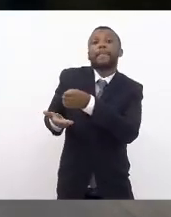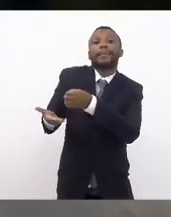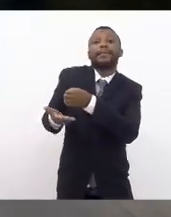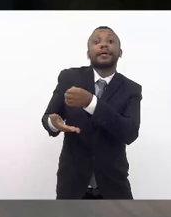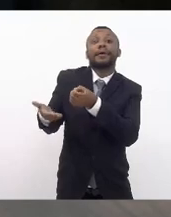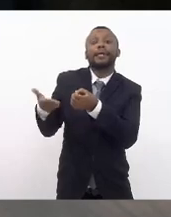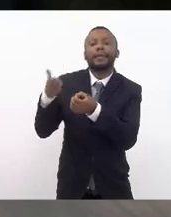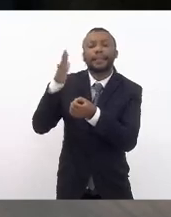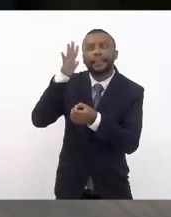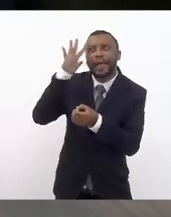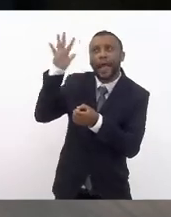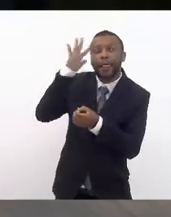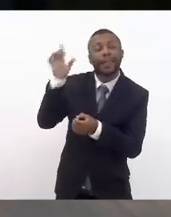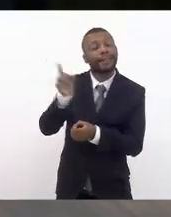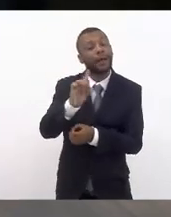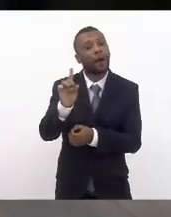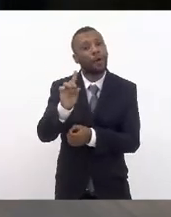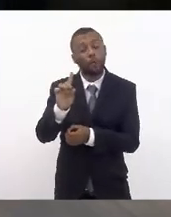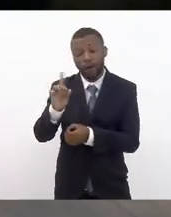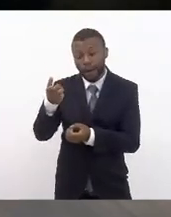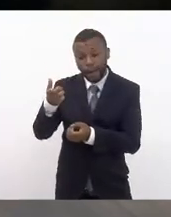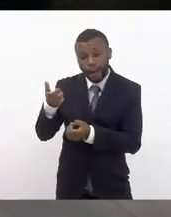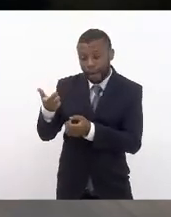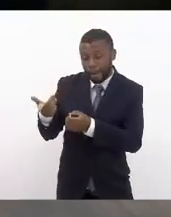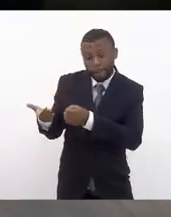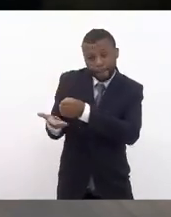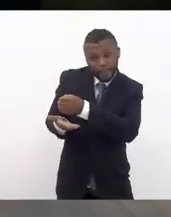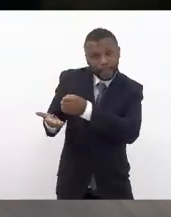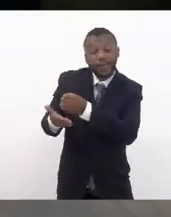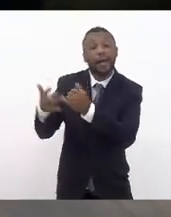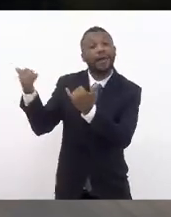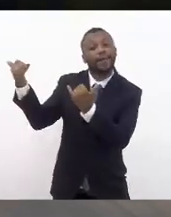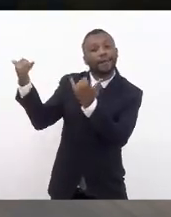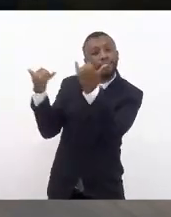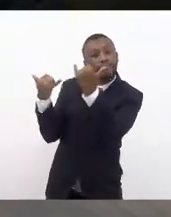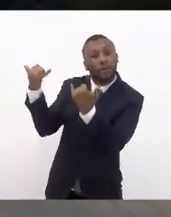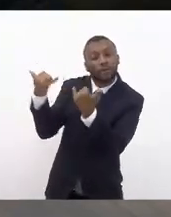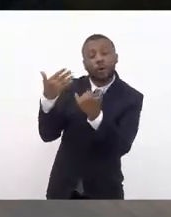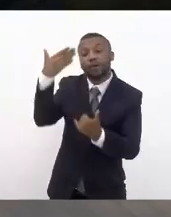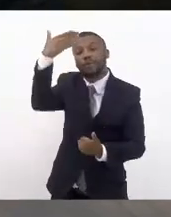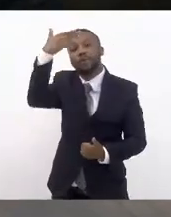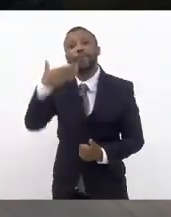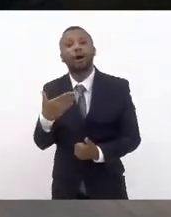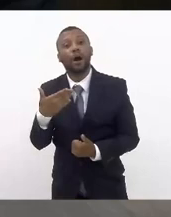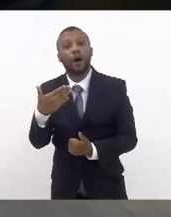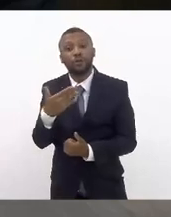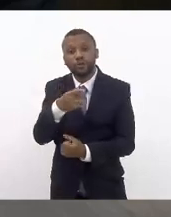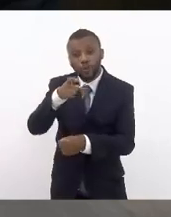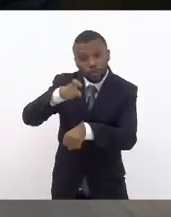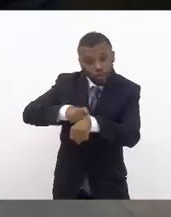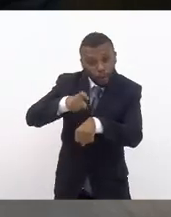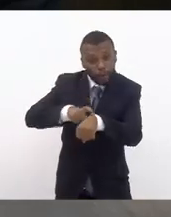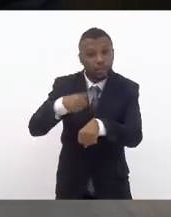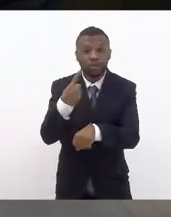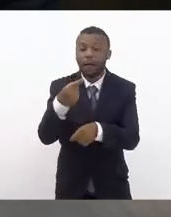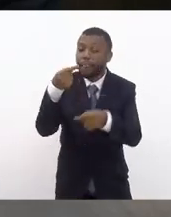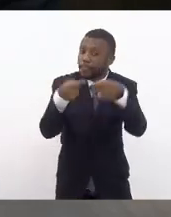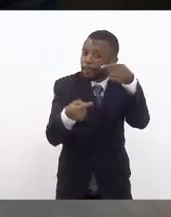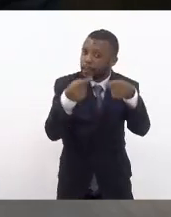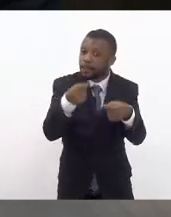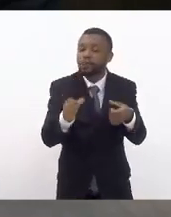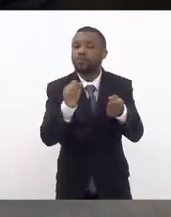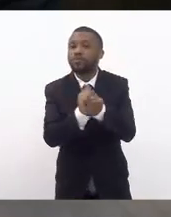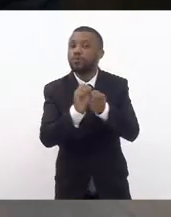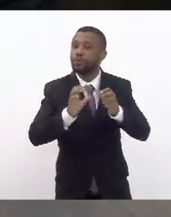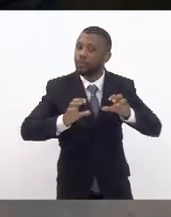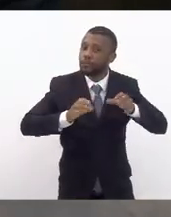dados. Na perspectiva de que, ao debater e ouvir aqui a Comissão de Educação, de Ciência e